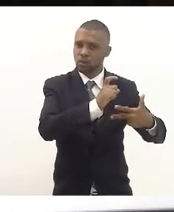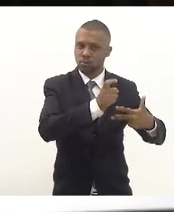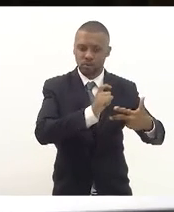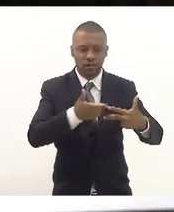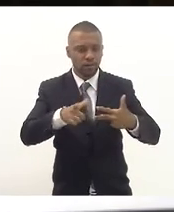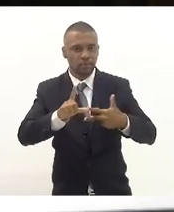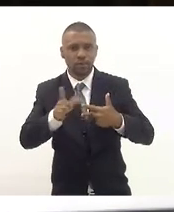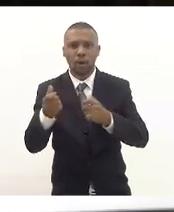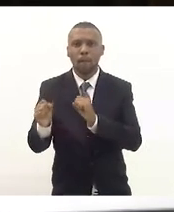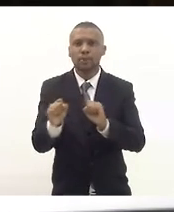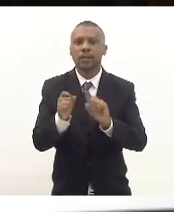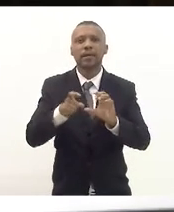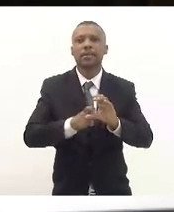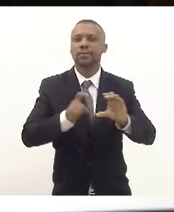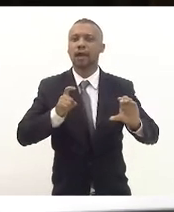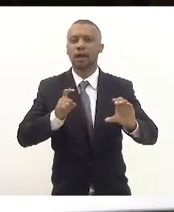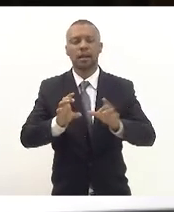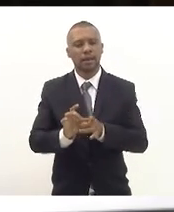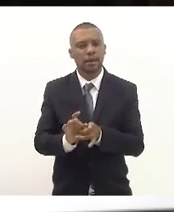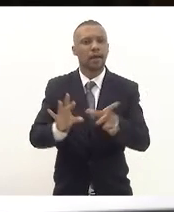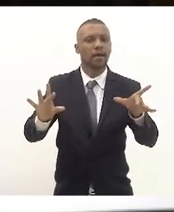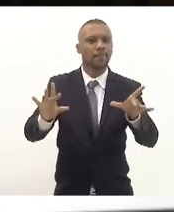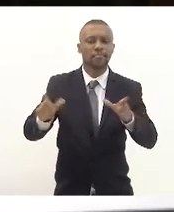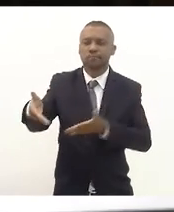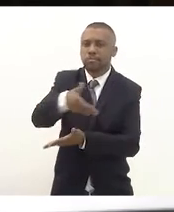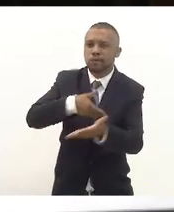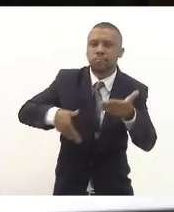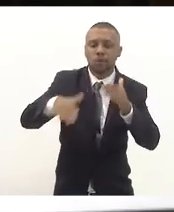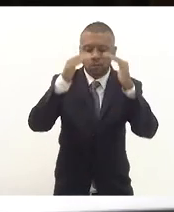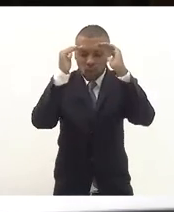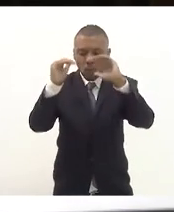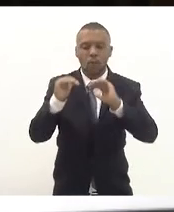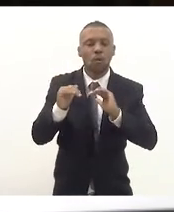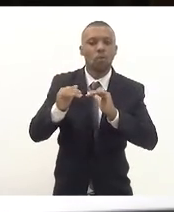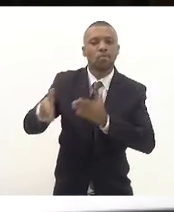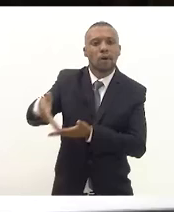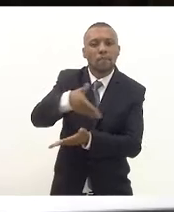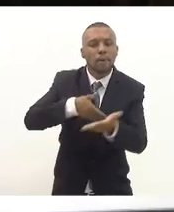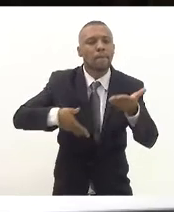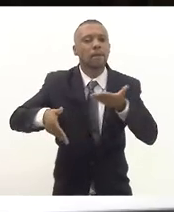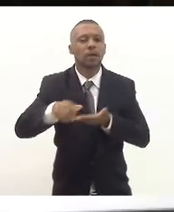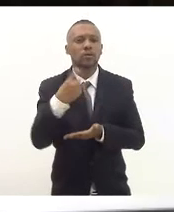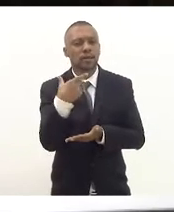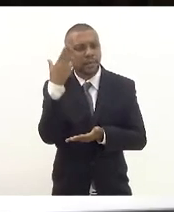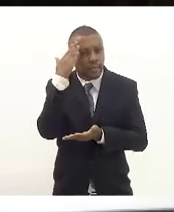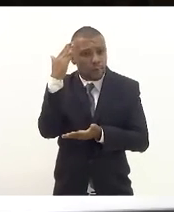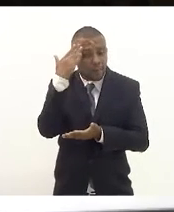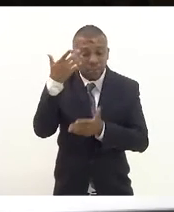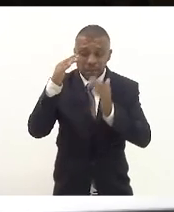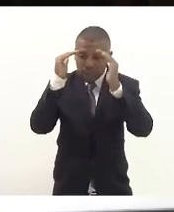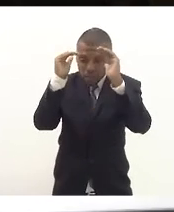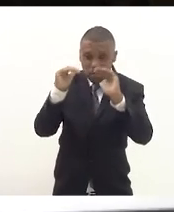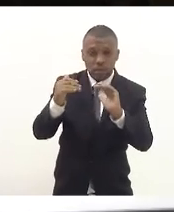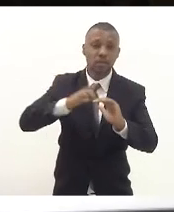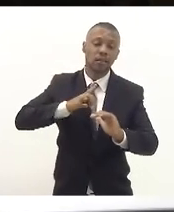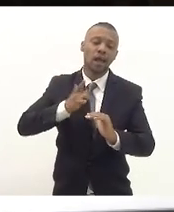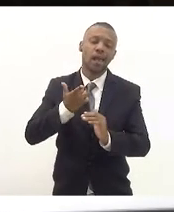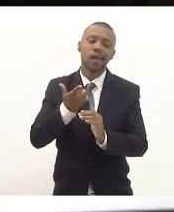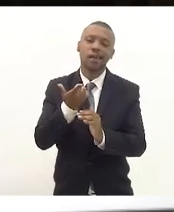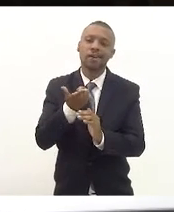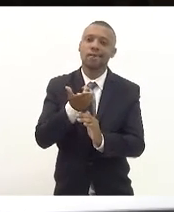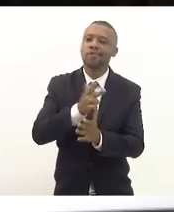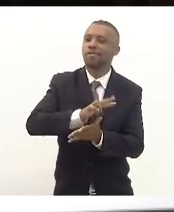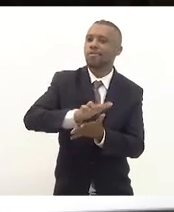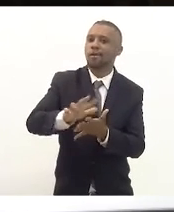imagem do que harmônico não poder que se respeita e a gente sabe que esse respeito vem entre os